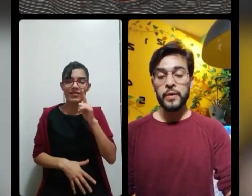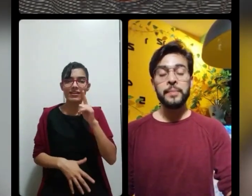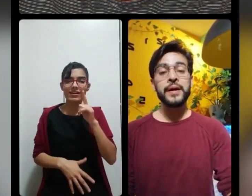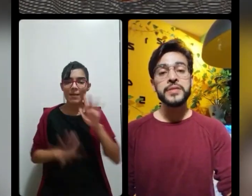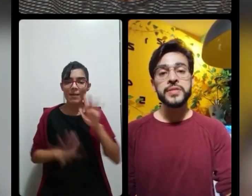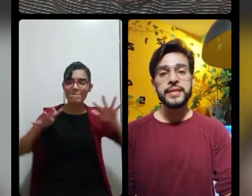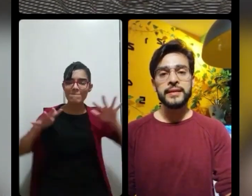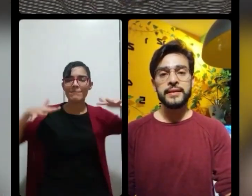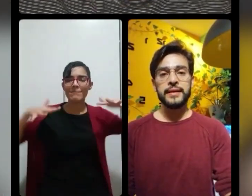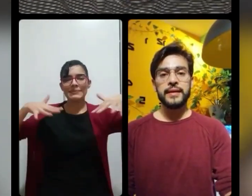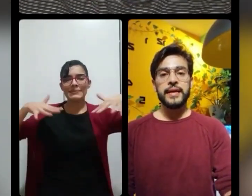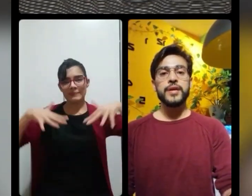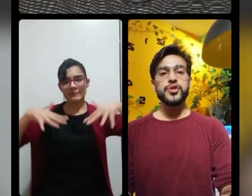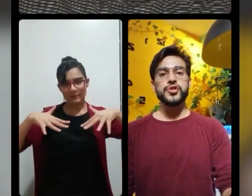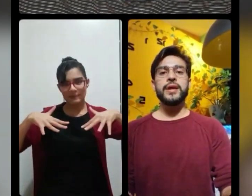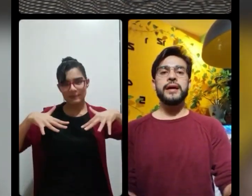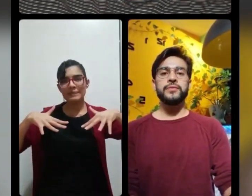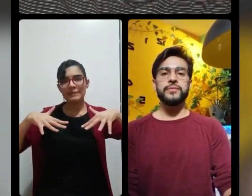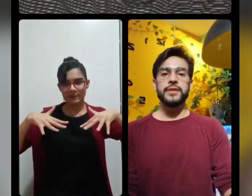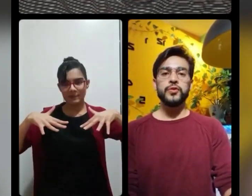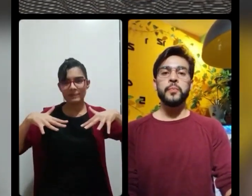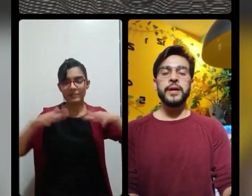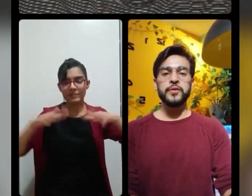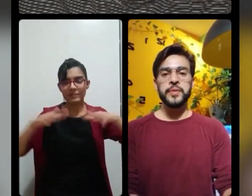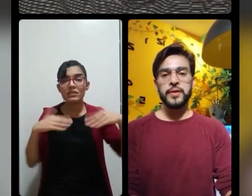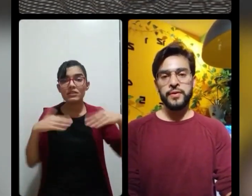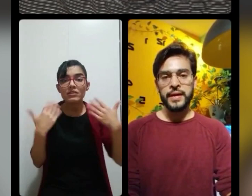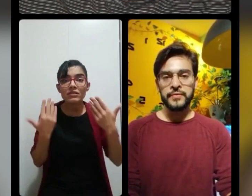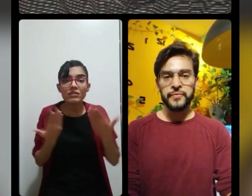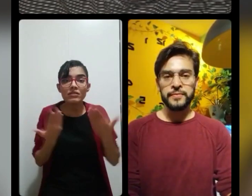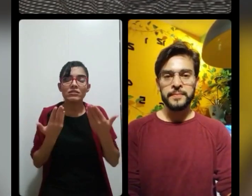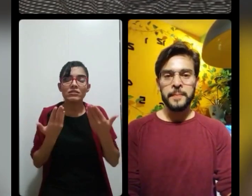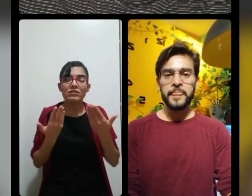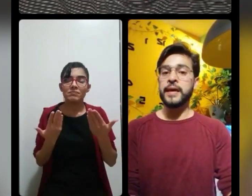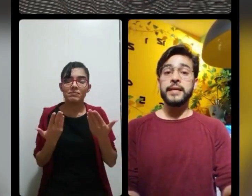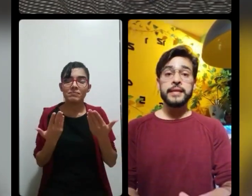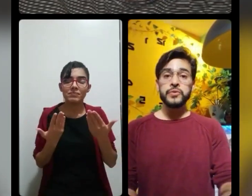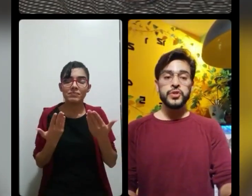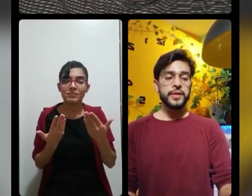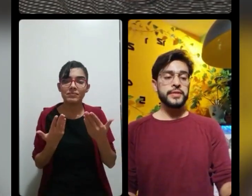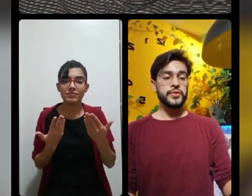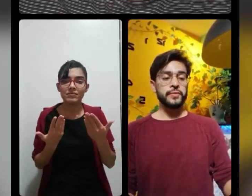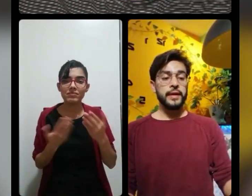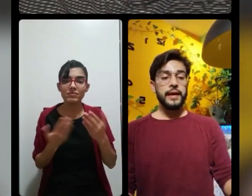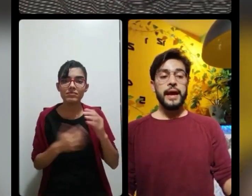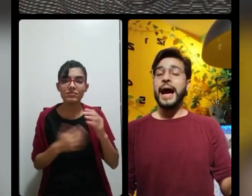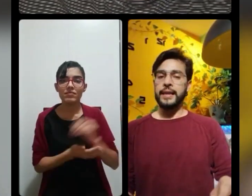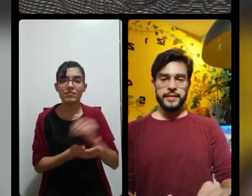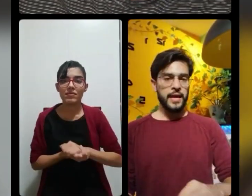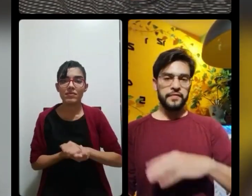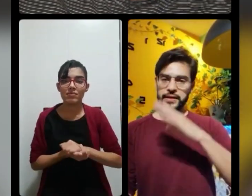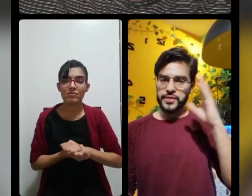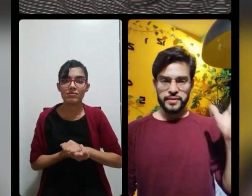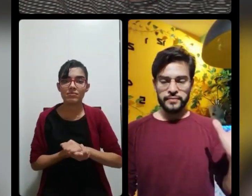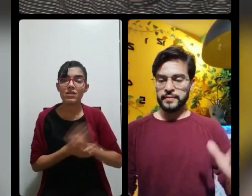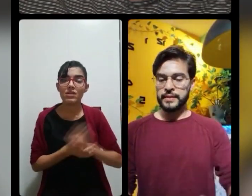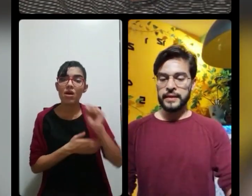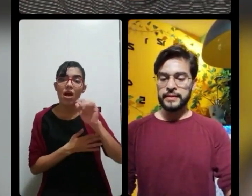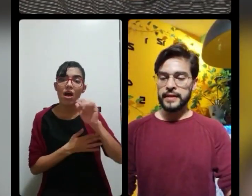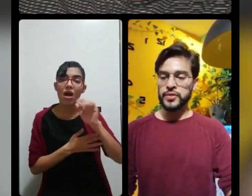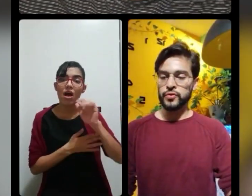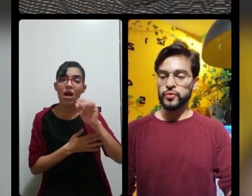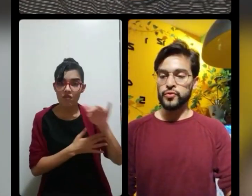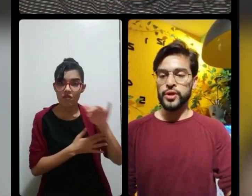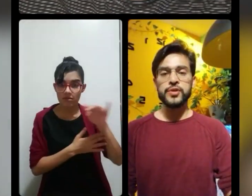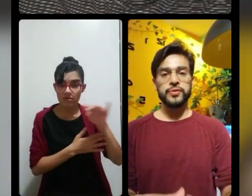alfabeto manual aparecer registrado no plano bibliográfico. Né? E não só isso. Além da reflexão que